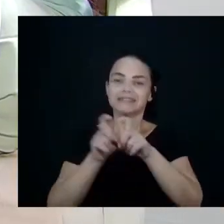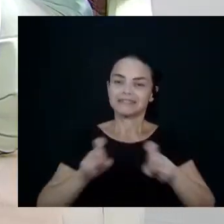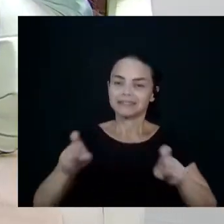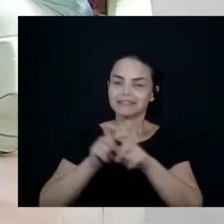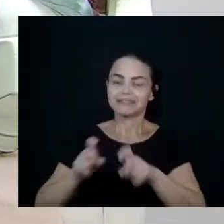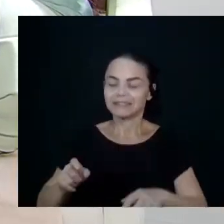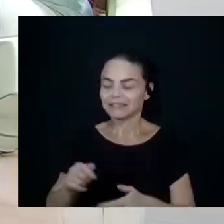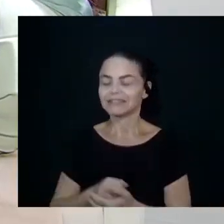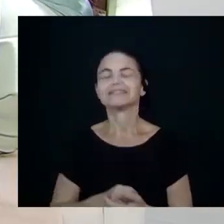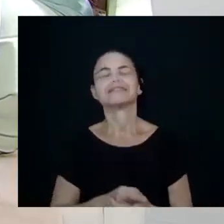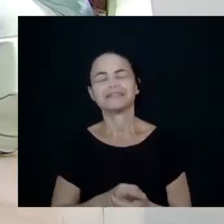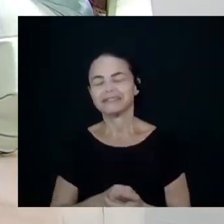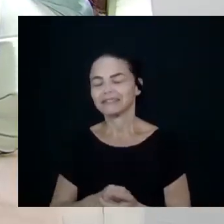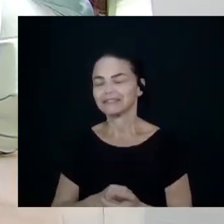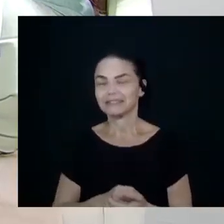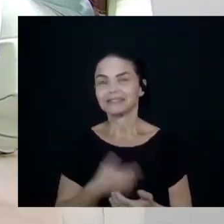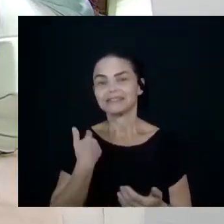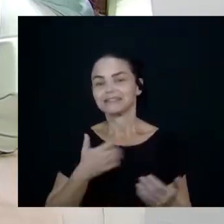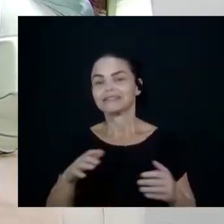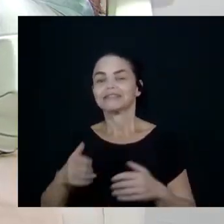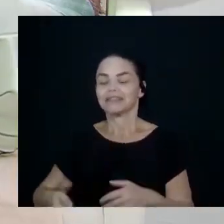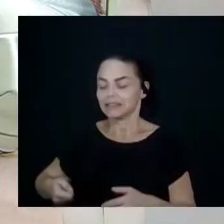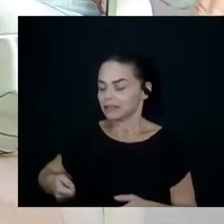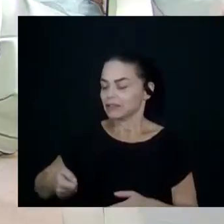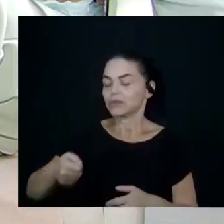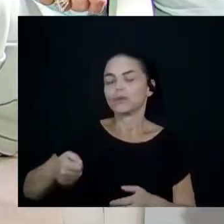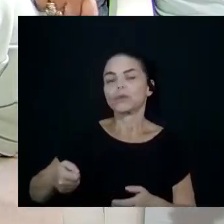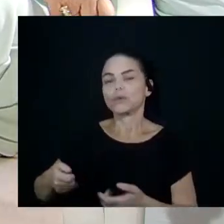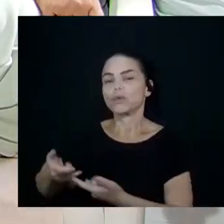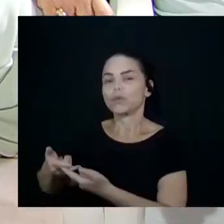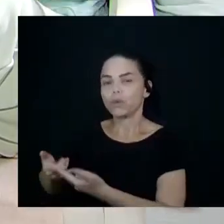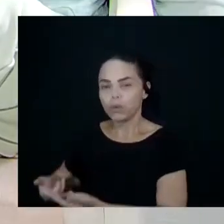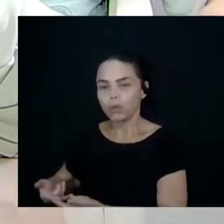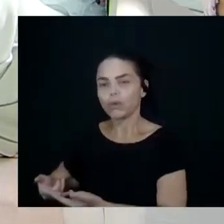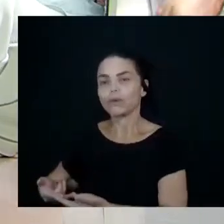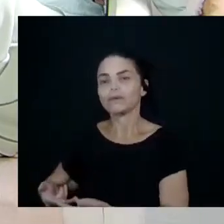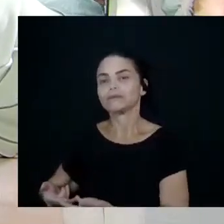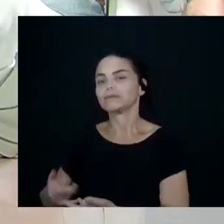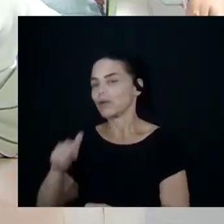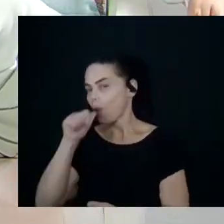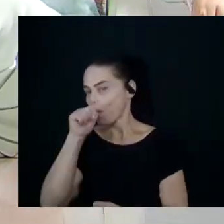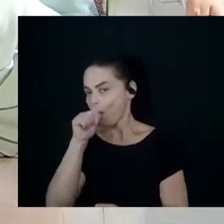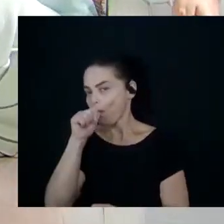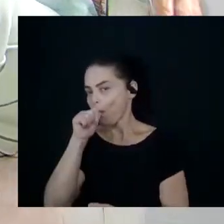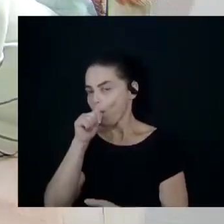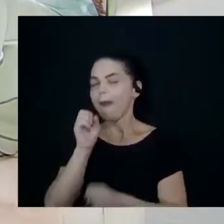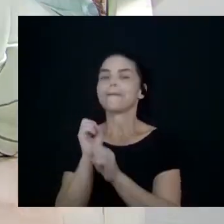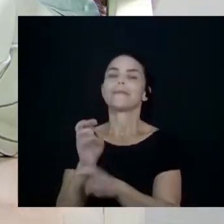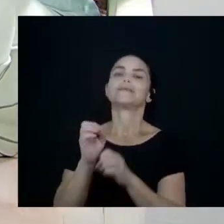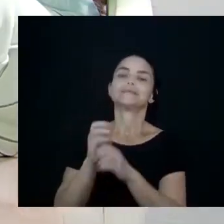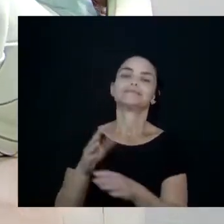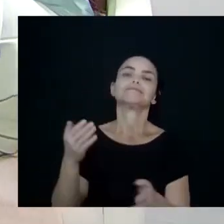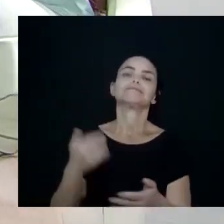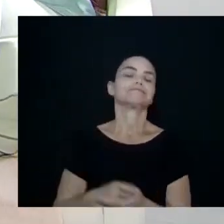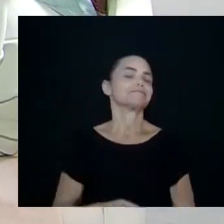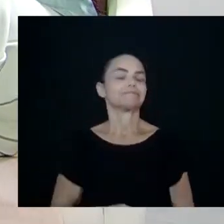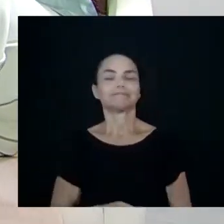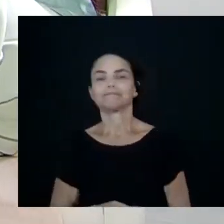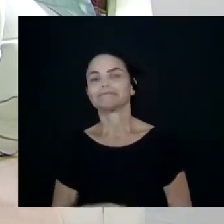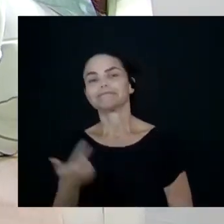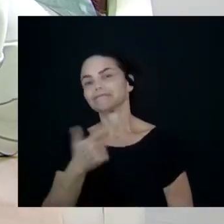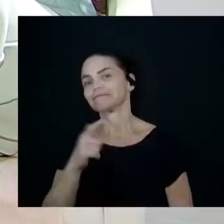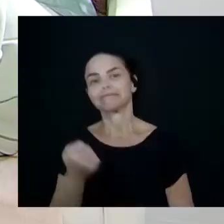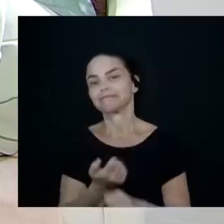com o bebezinho, eu levava o bebê conforto, colocava o bebê conforto do lado, e mamadeira e dando aula, e na verdade... Não tinha